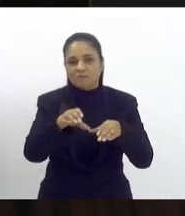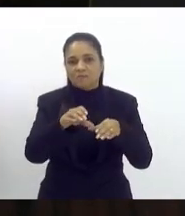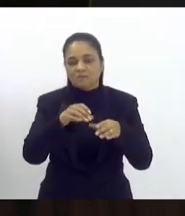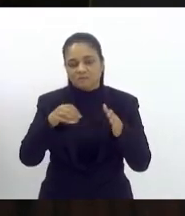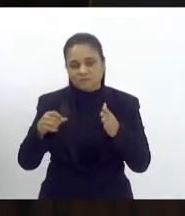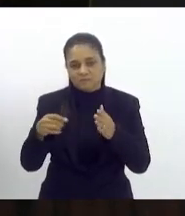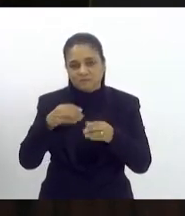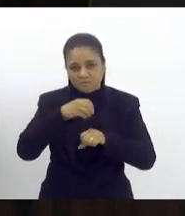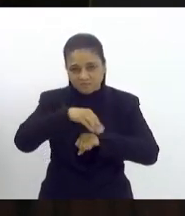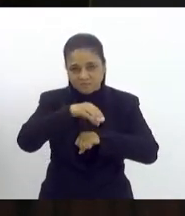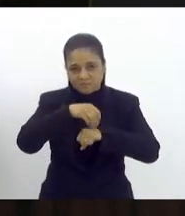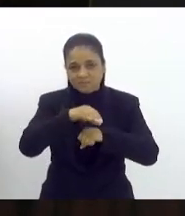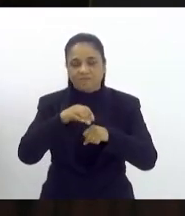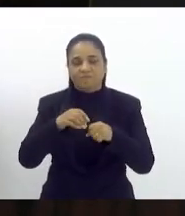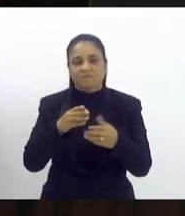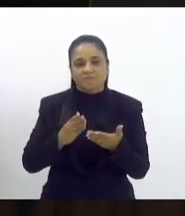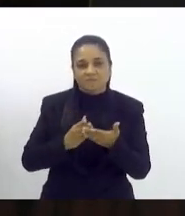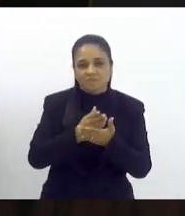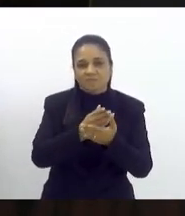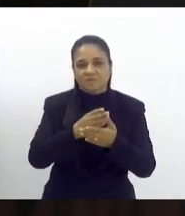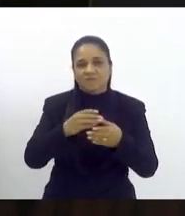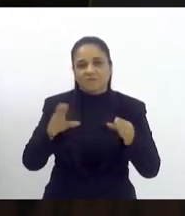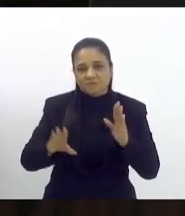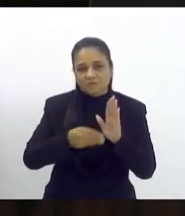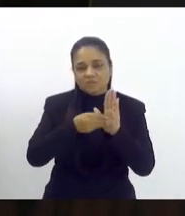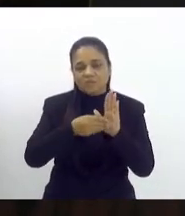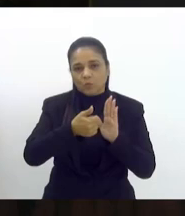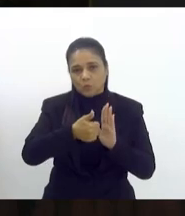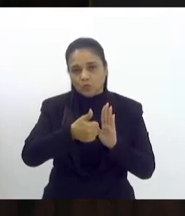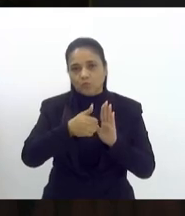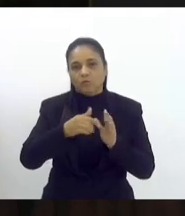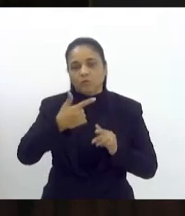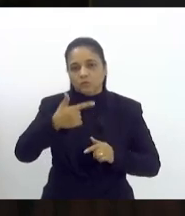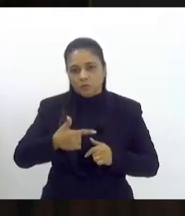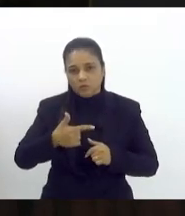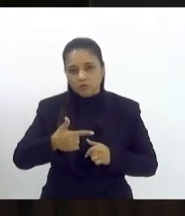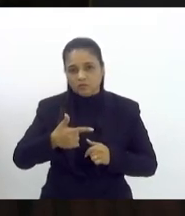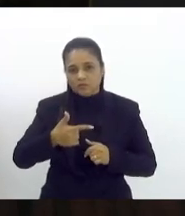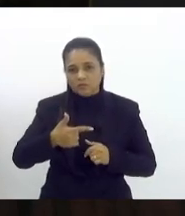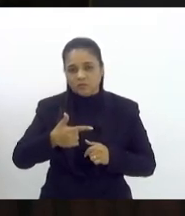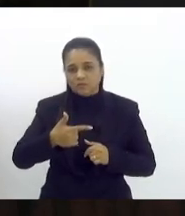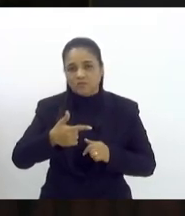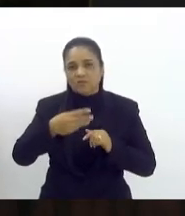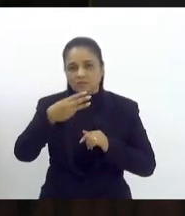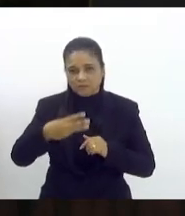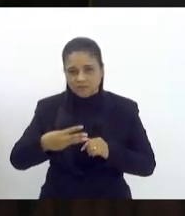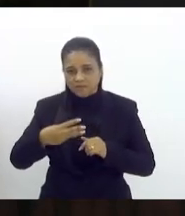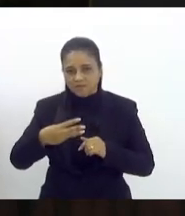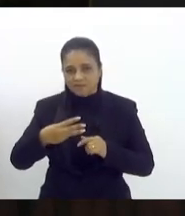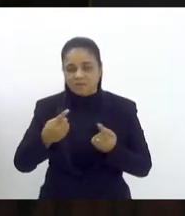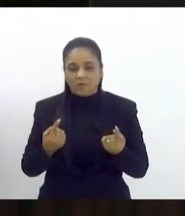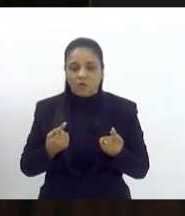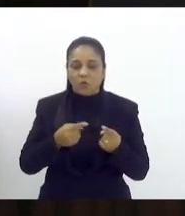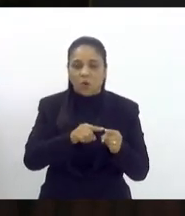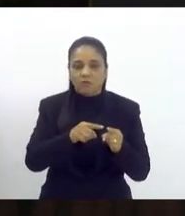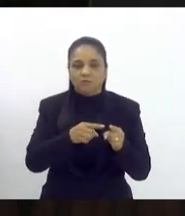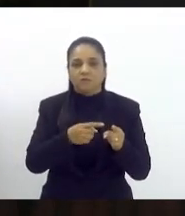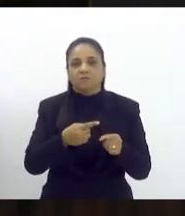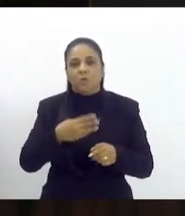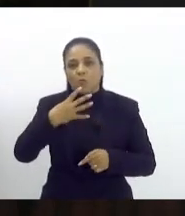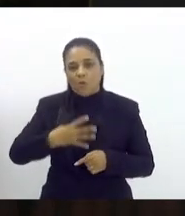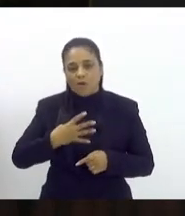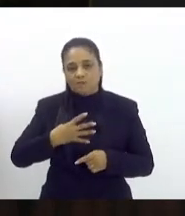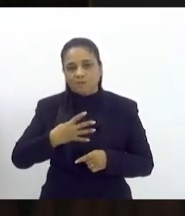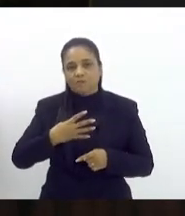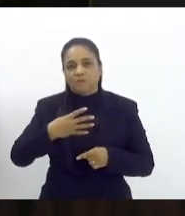indicações legislativas favoráveis as emendas número 1 2 e 3 contrárias emendas 4